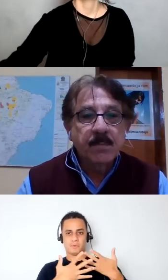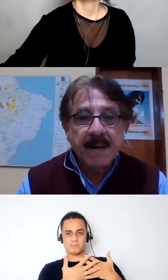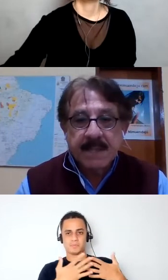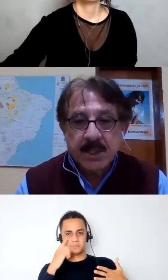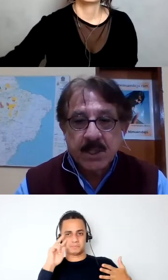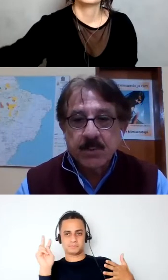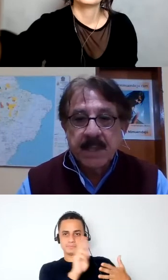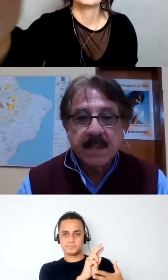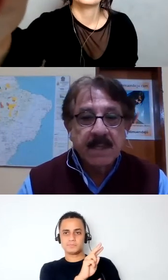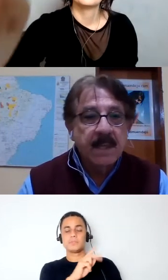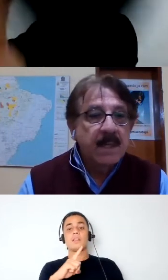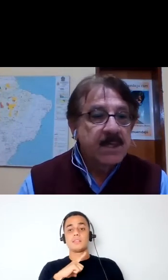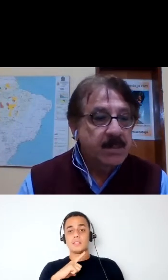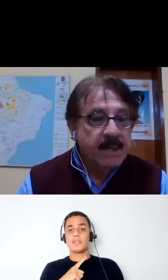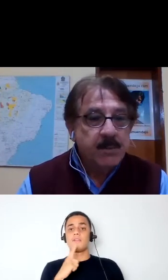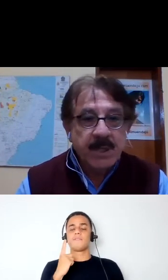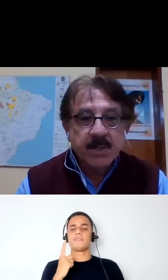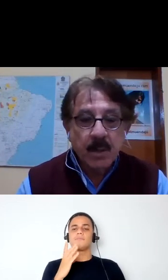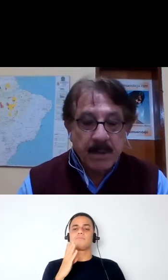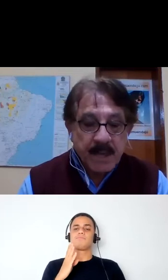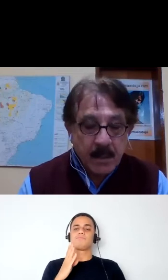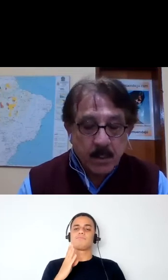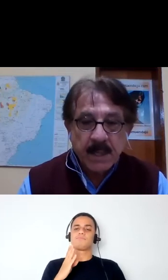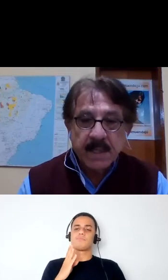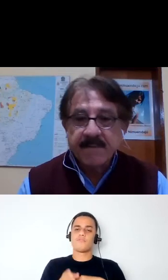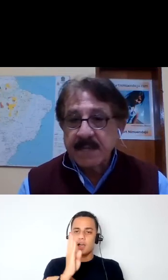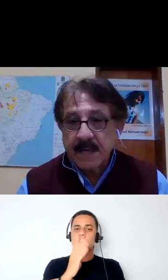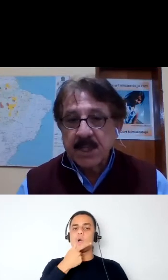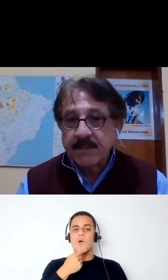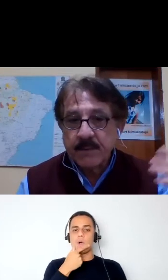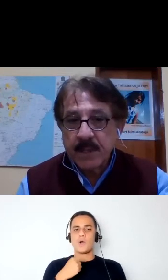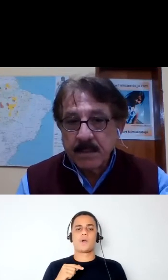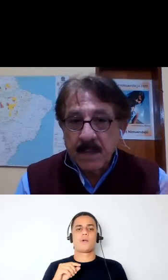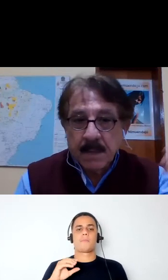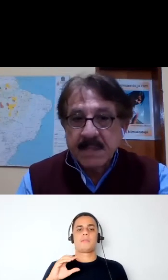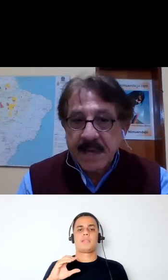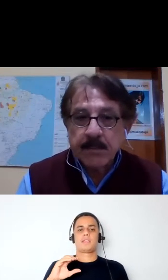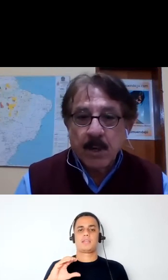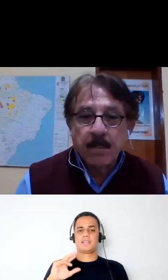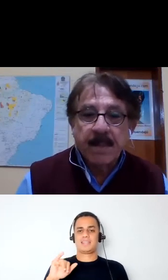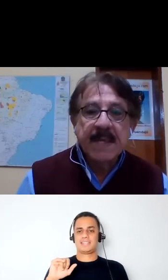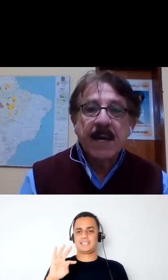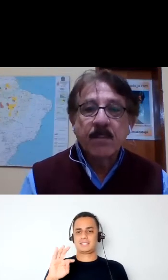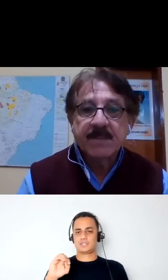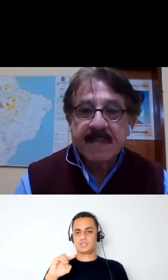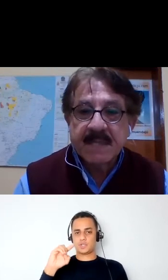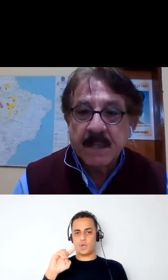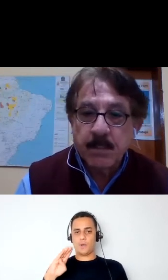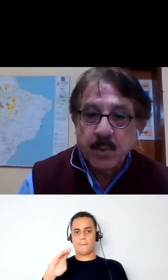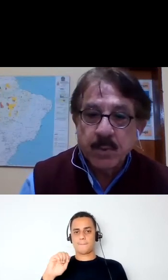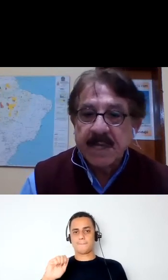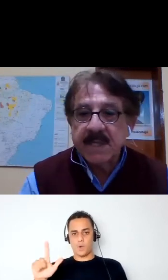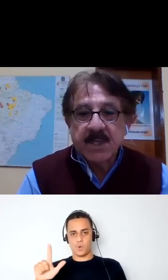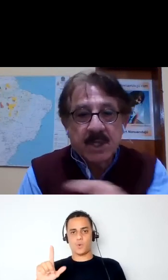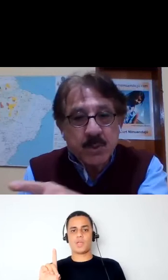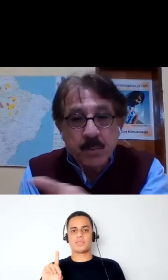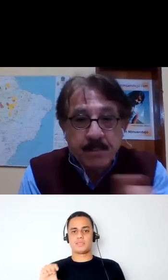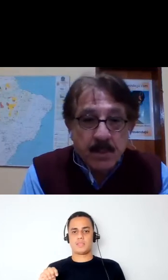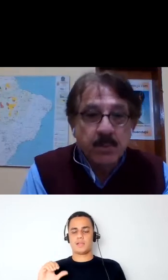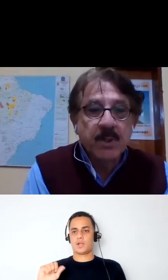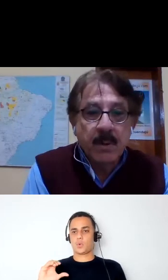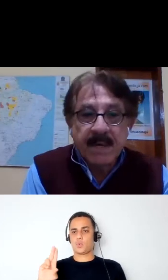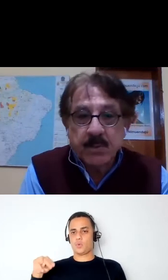por um padre jesuíta chamado Cristóbal de Acunha. Na verdade, ele foi mandado acompanhar uma expedição portuguesa que